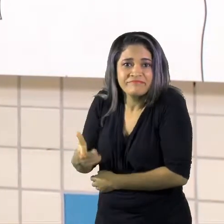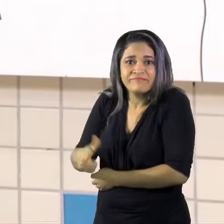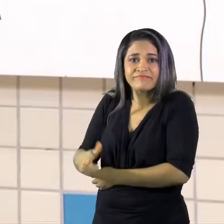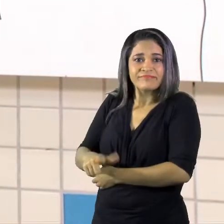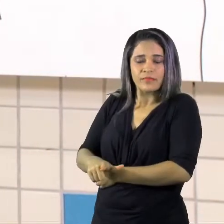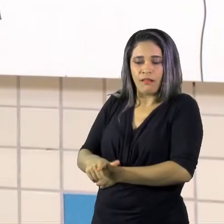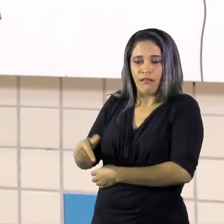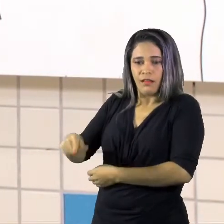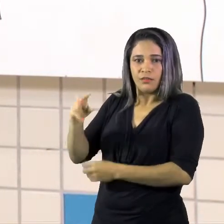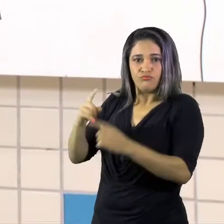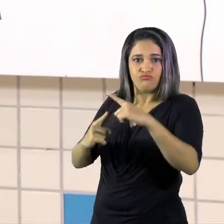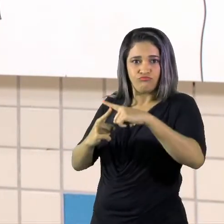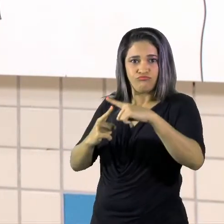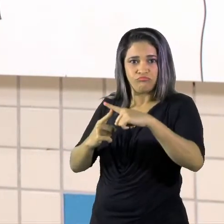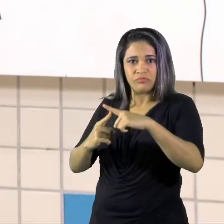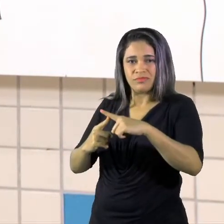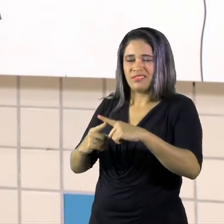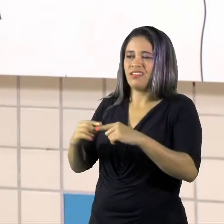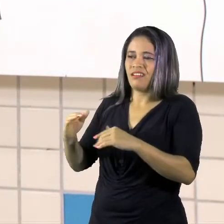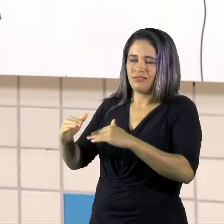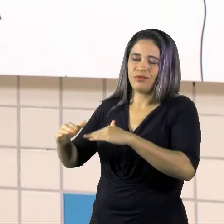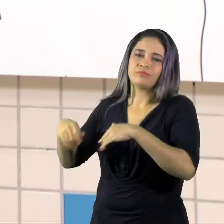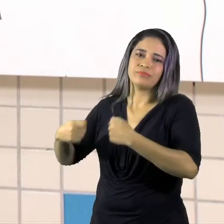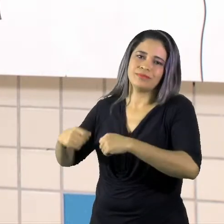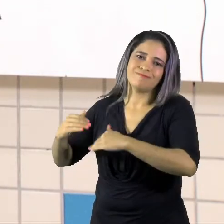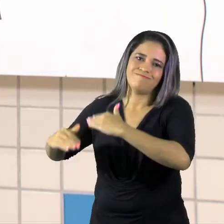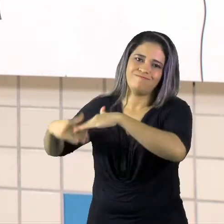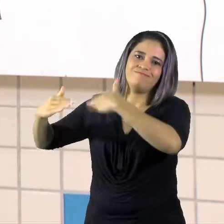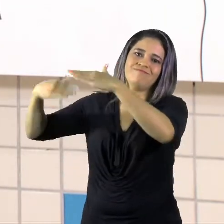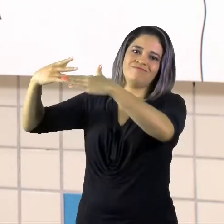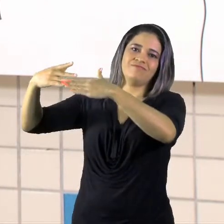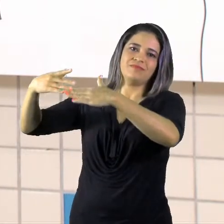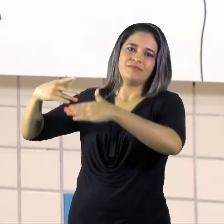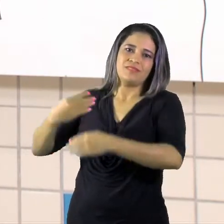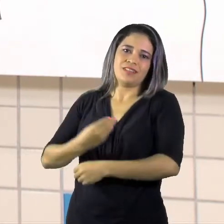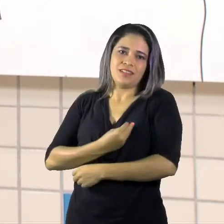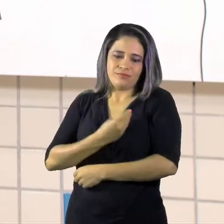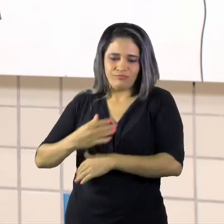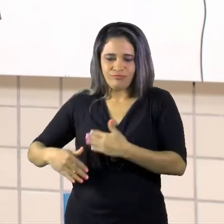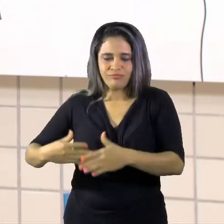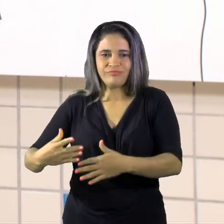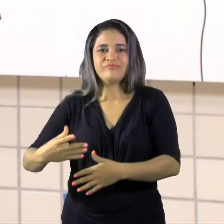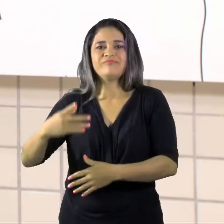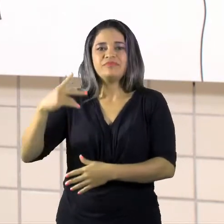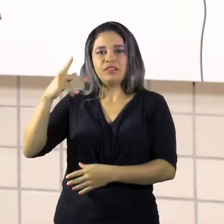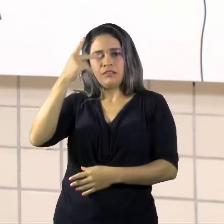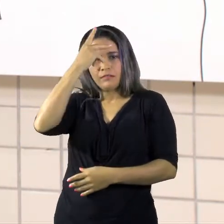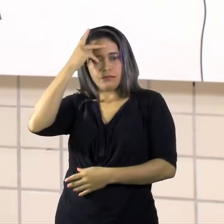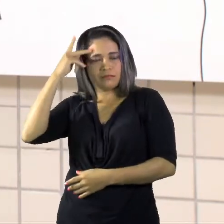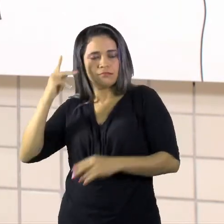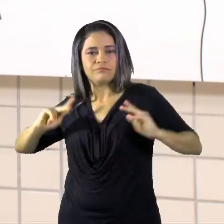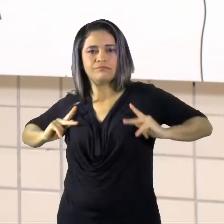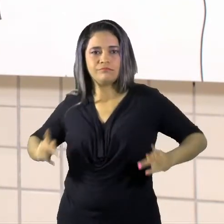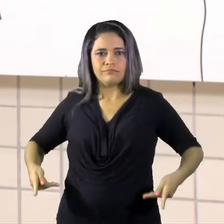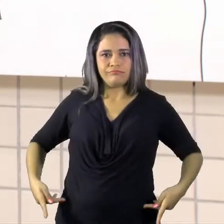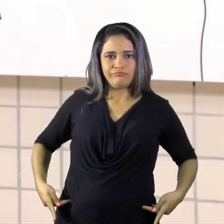é desenvolvido ao longo da convivência do ser humano com atitudes preconceituosas.